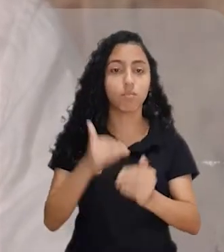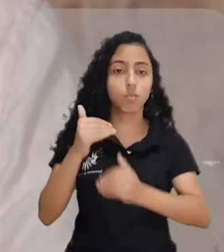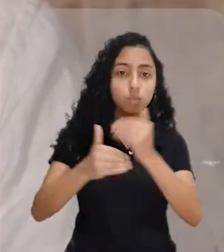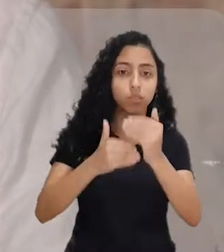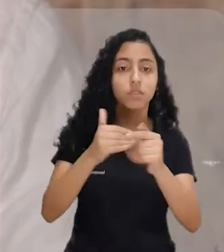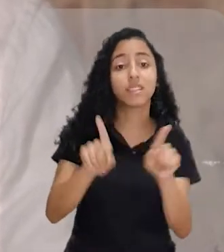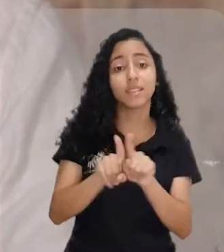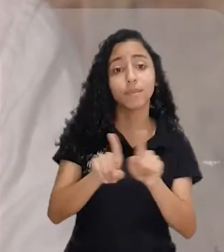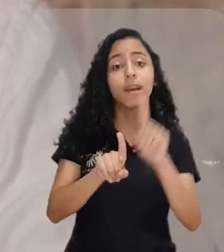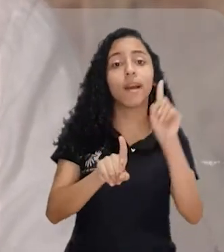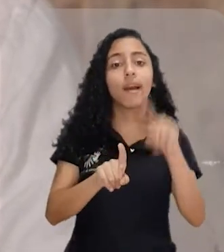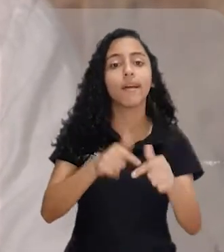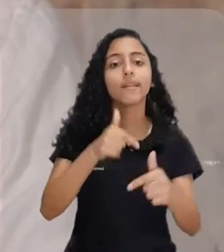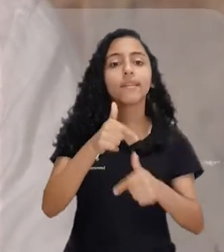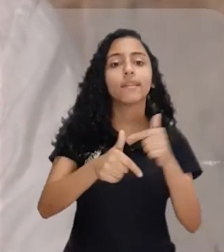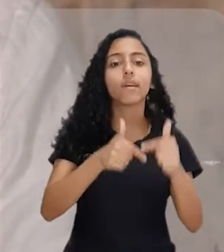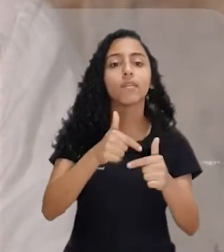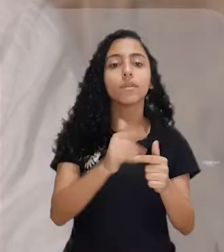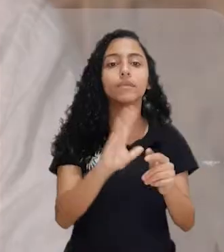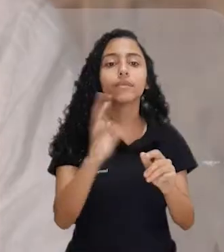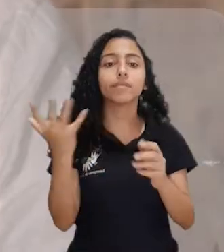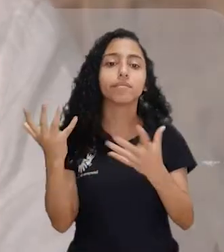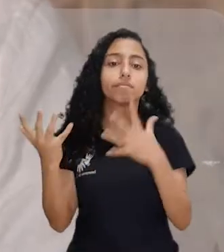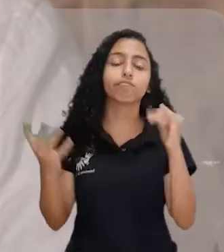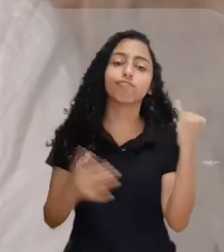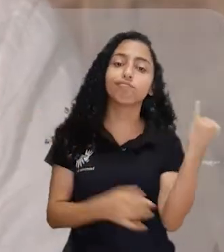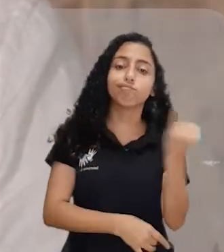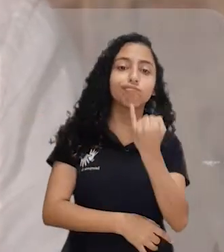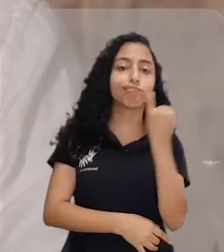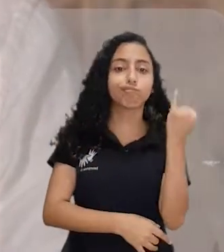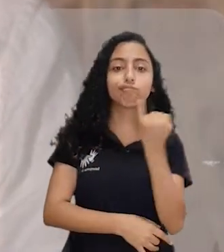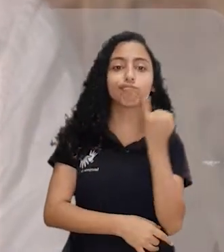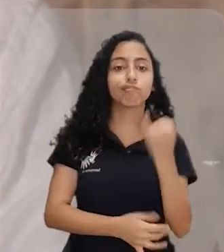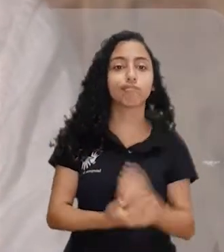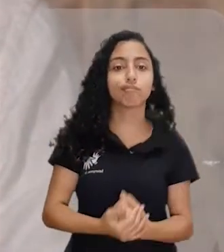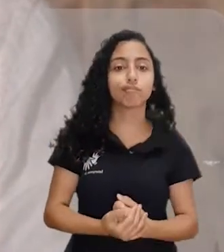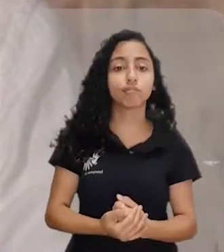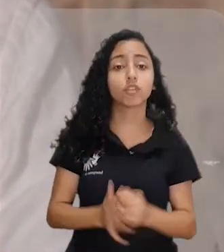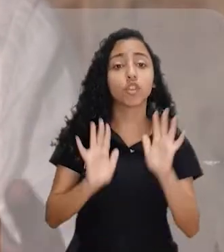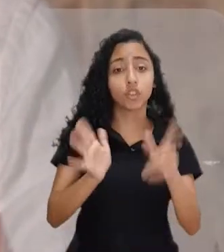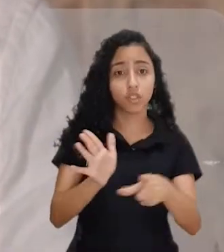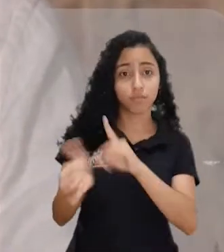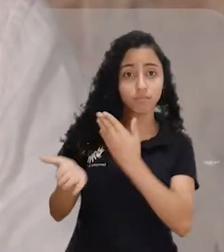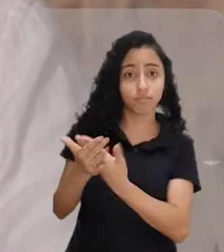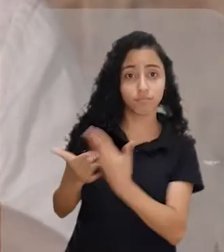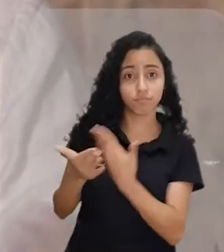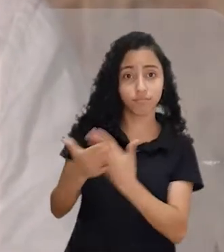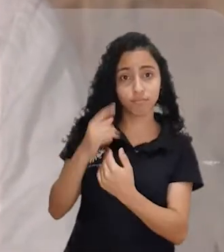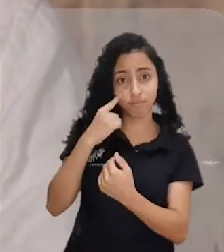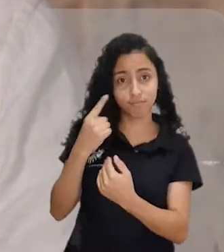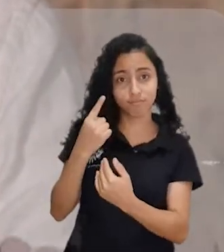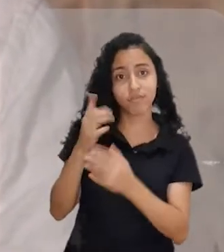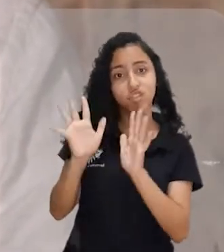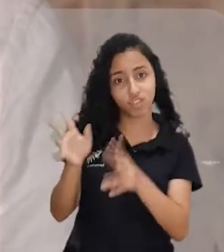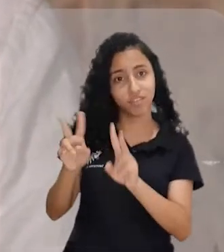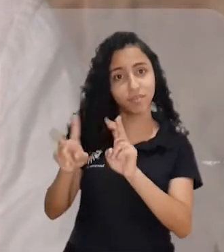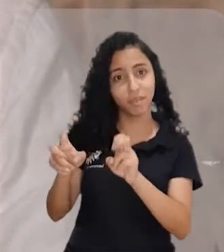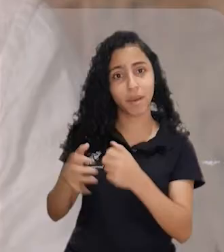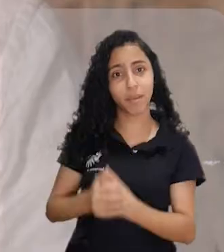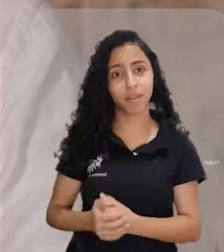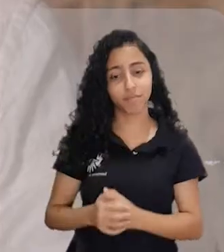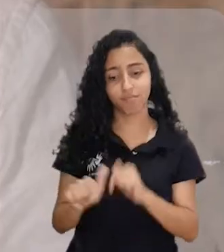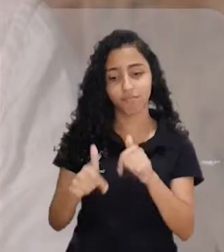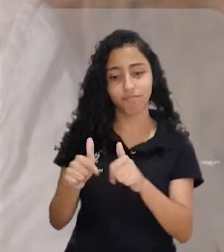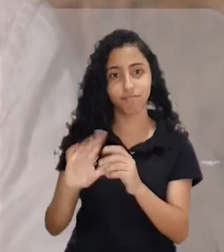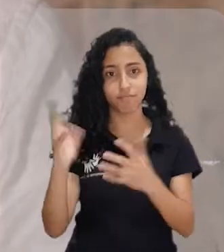desses processos são também serviços ecossistêmicos muito importantes. Serviços esses que eles já foram tema, inclusive,